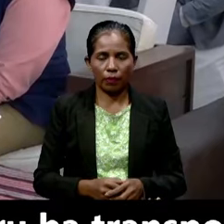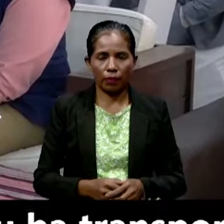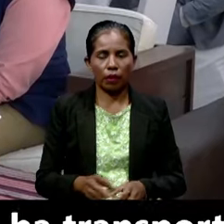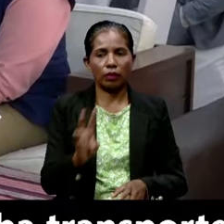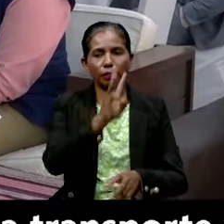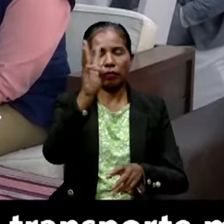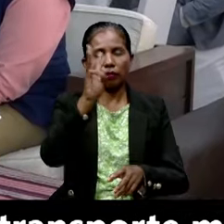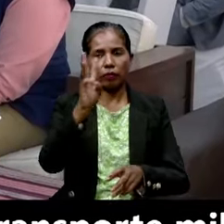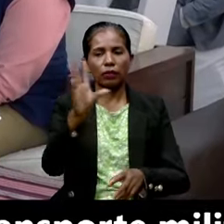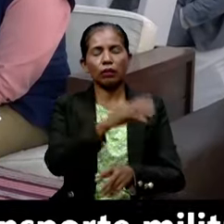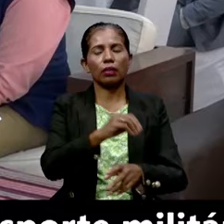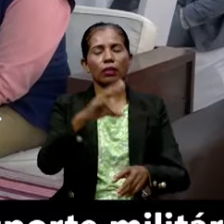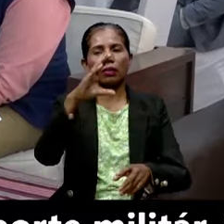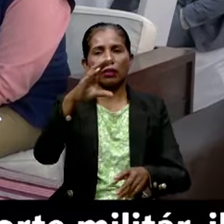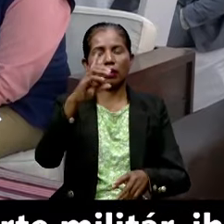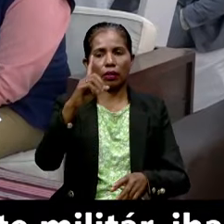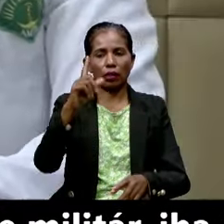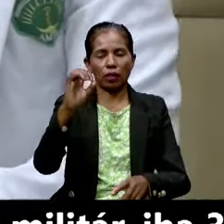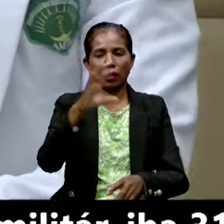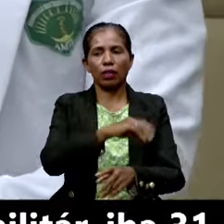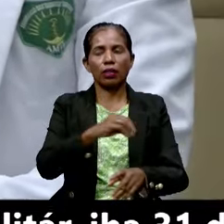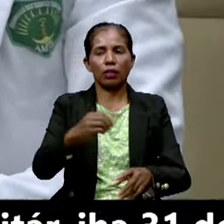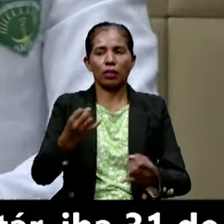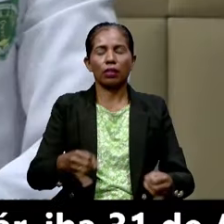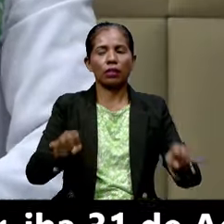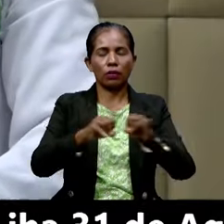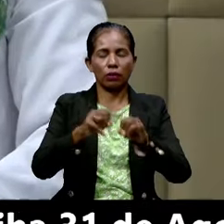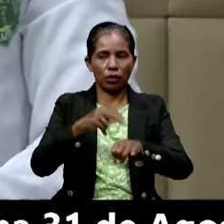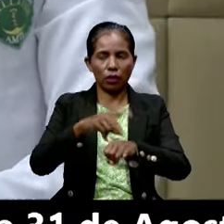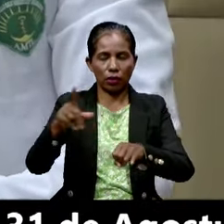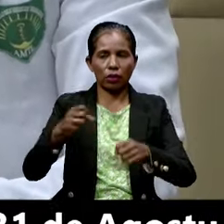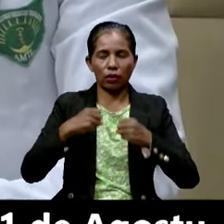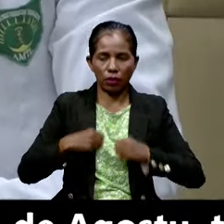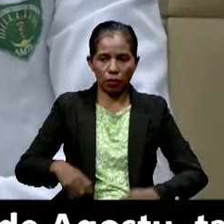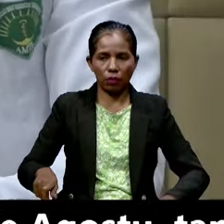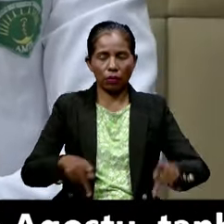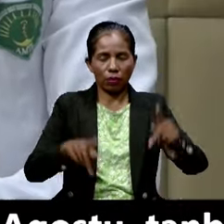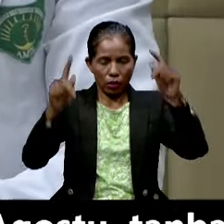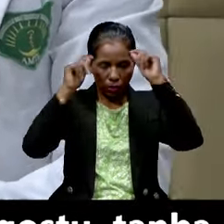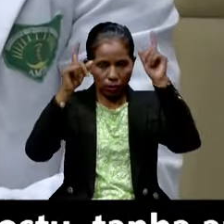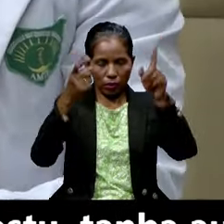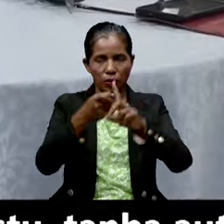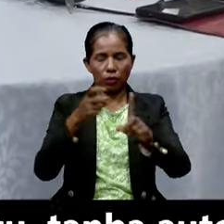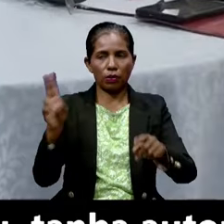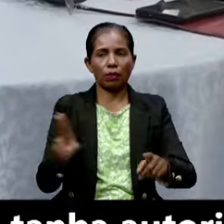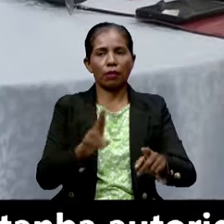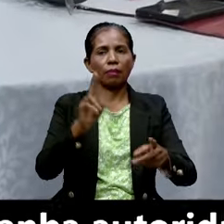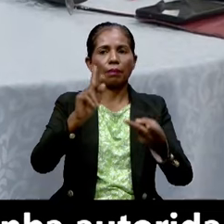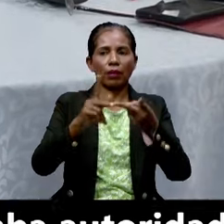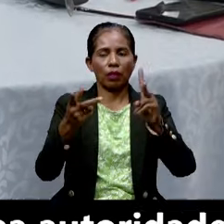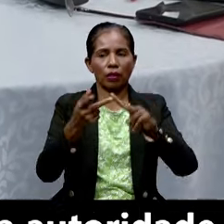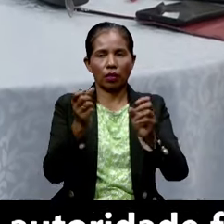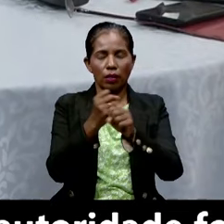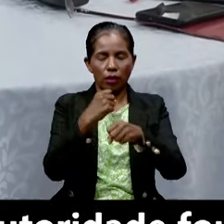Quarta-feira, né, ia salar um CTA Tas Larandili, Instituto Nacional de Saúde Pública Timor-Leste, e Rússia Unidade de Gestão Parceria,